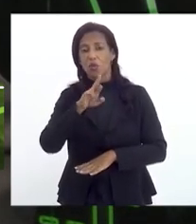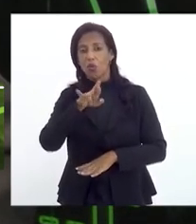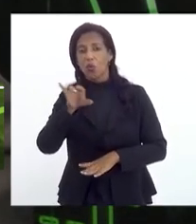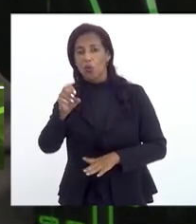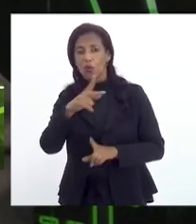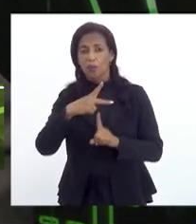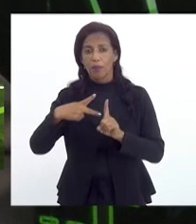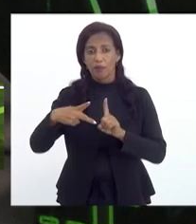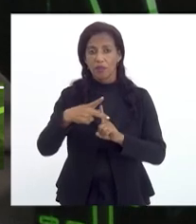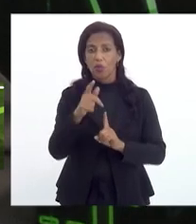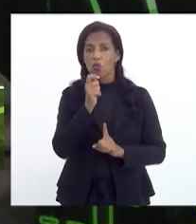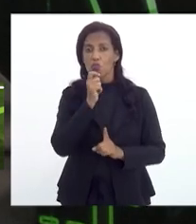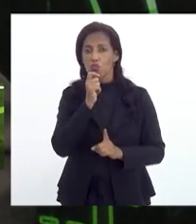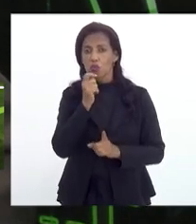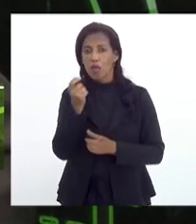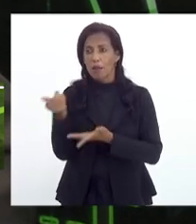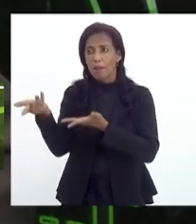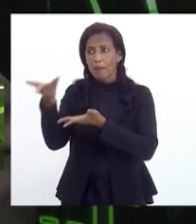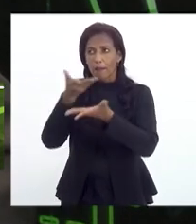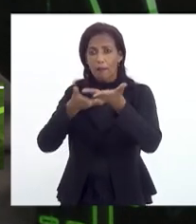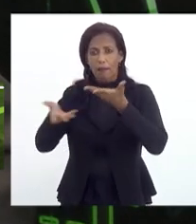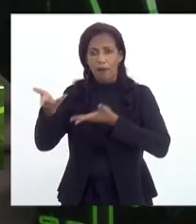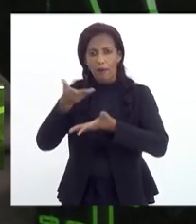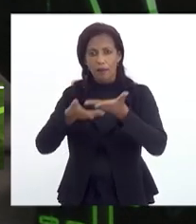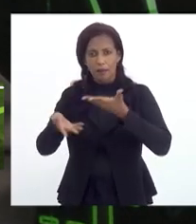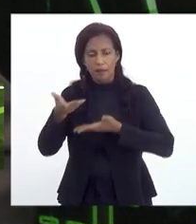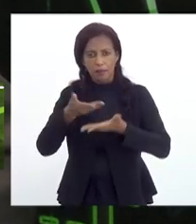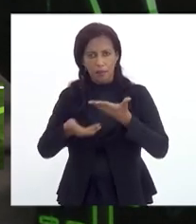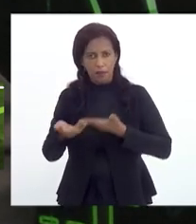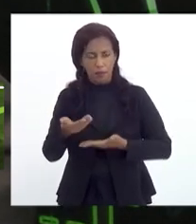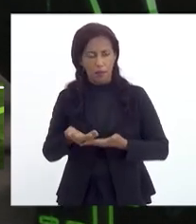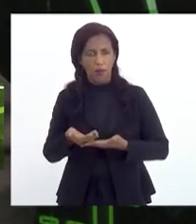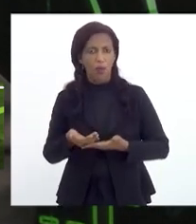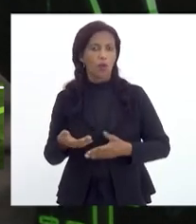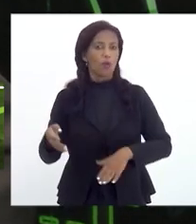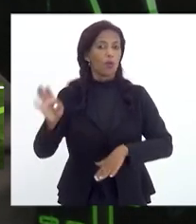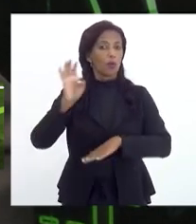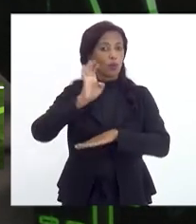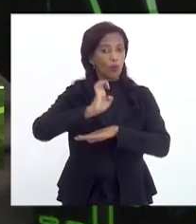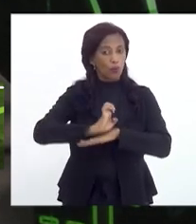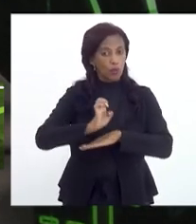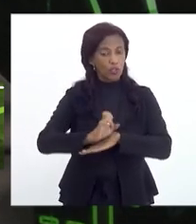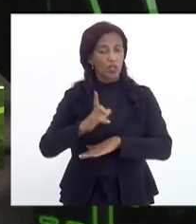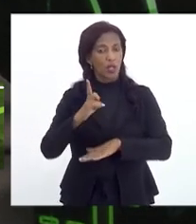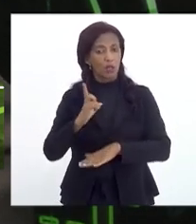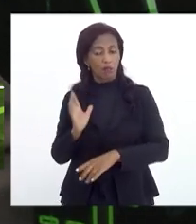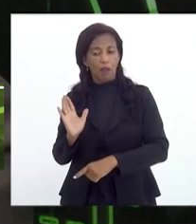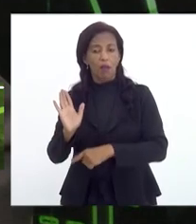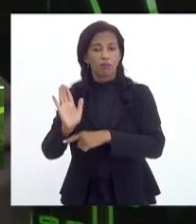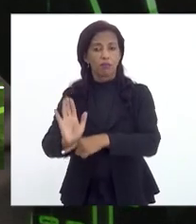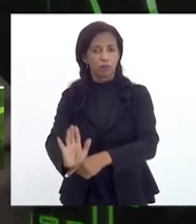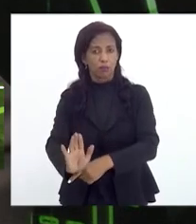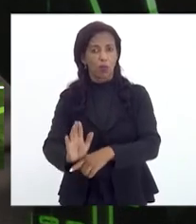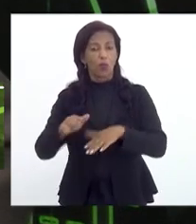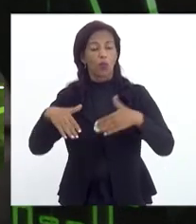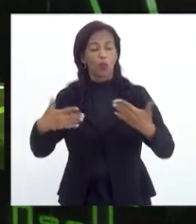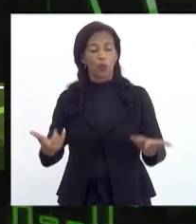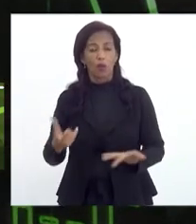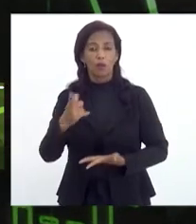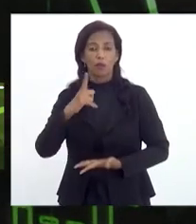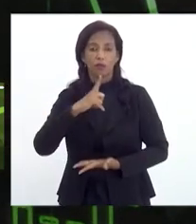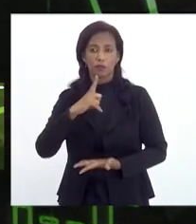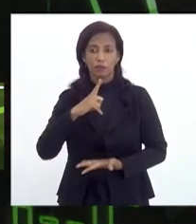recursos Dos royalties O Estado Aporta E tem aportado Todo santo ano Quando tem